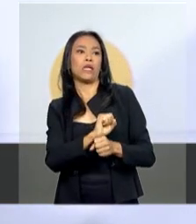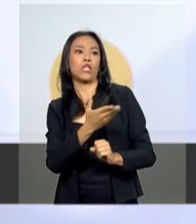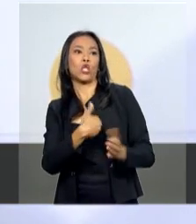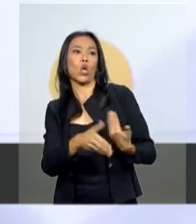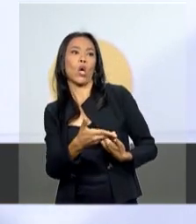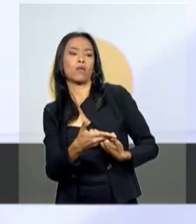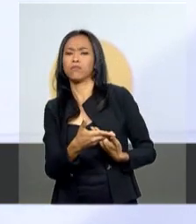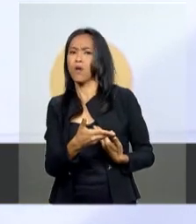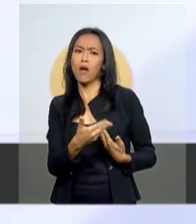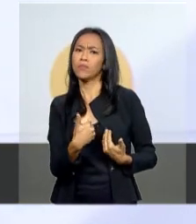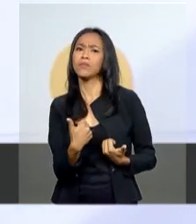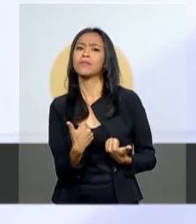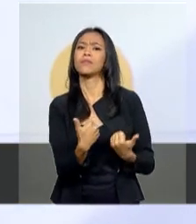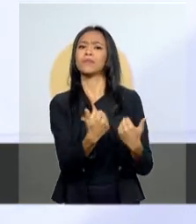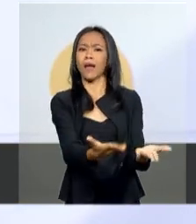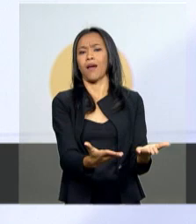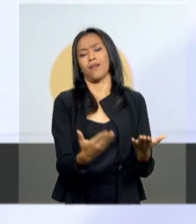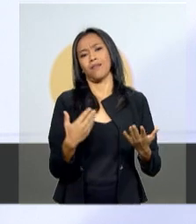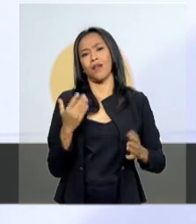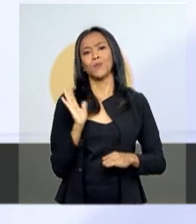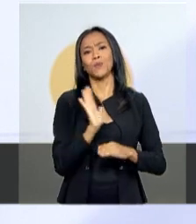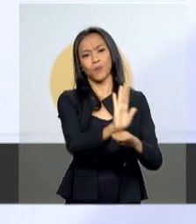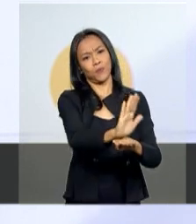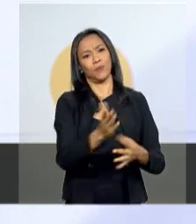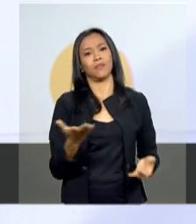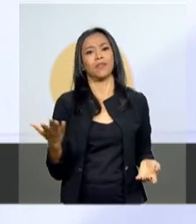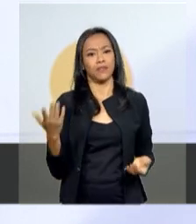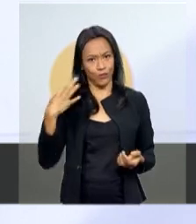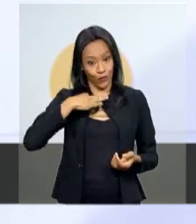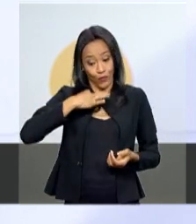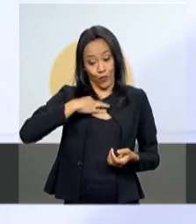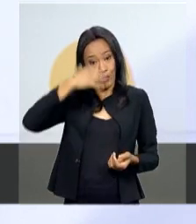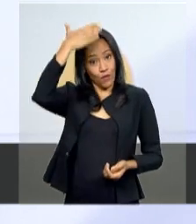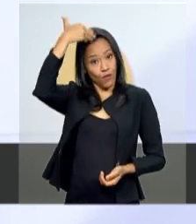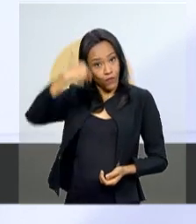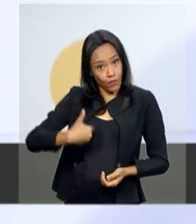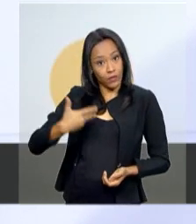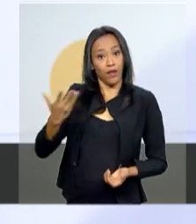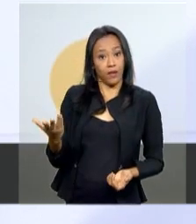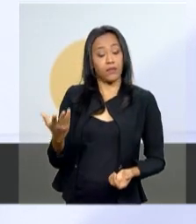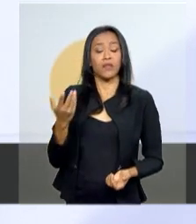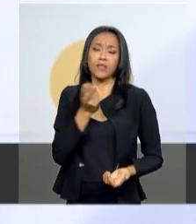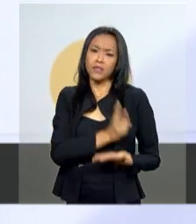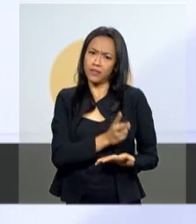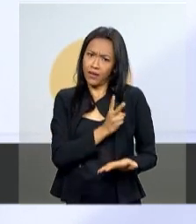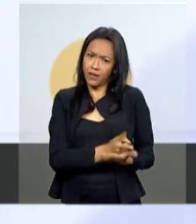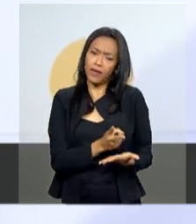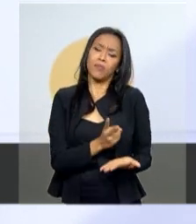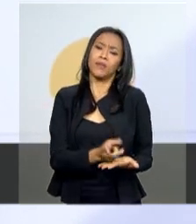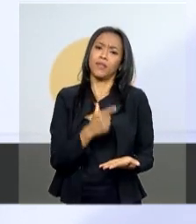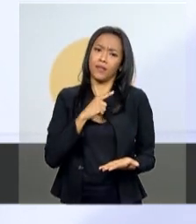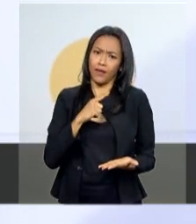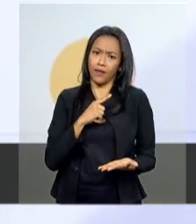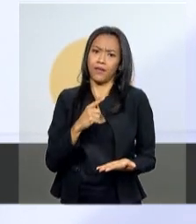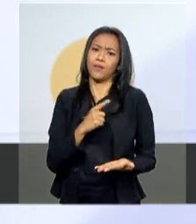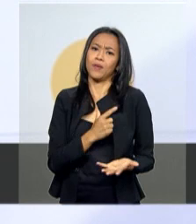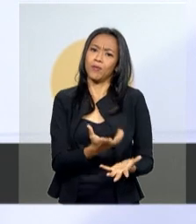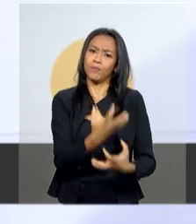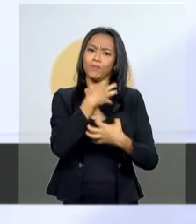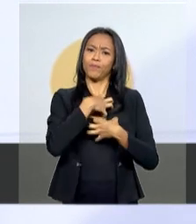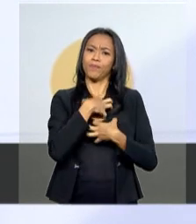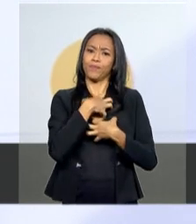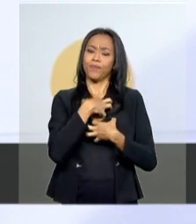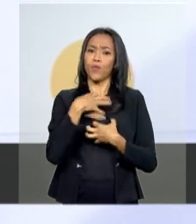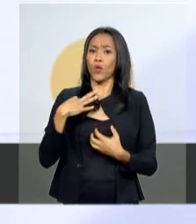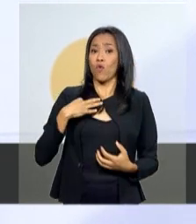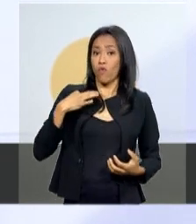coisa curiosa todas as coisas que nós fazemos que as pessoas fazem no geral há sempre um retorno aquela história da via de duas mãos o voluntário não